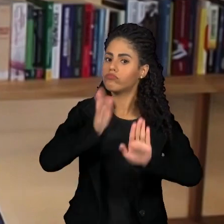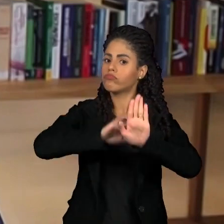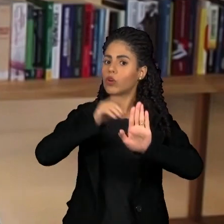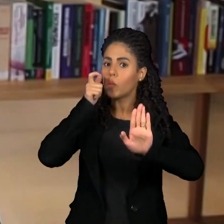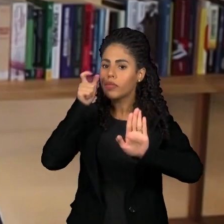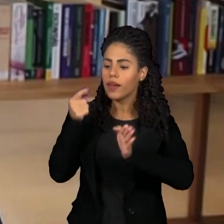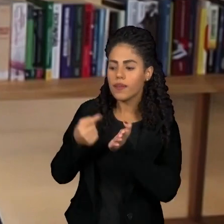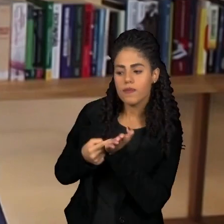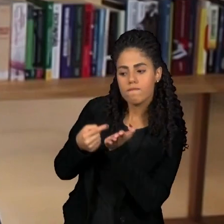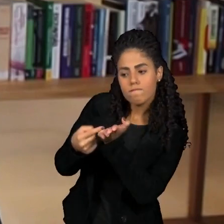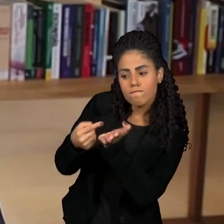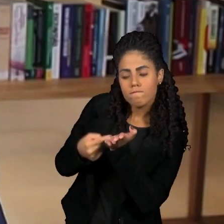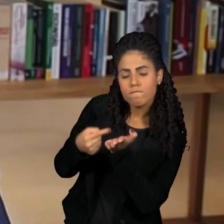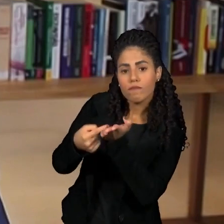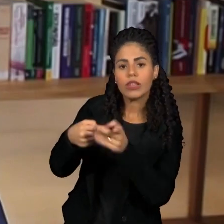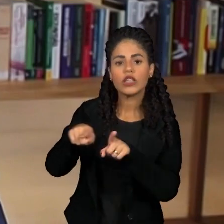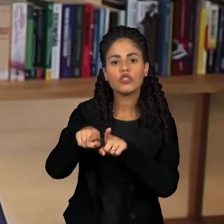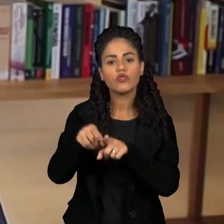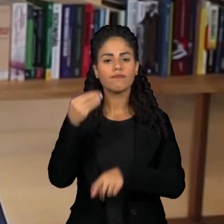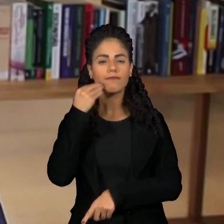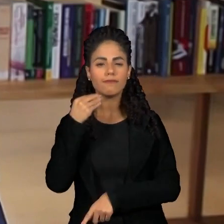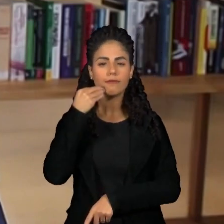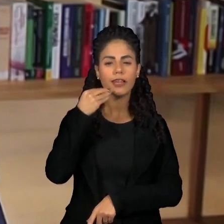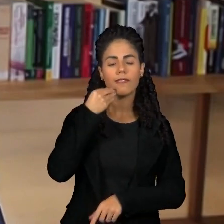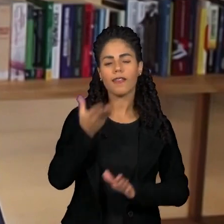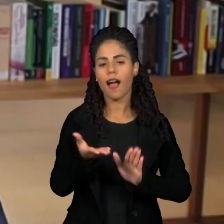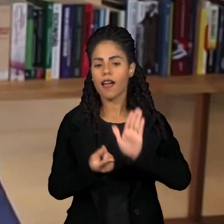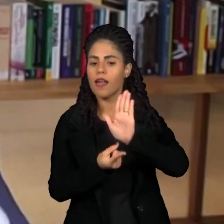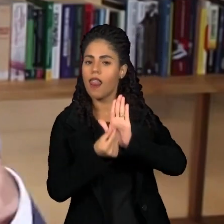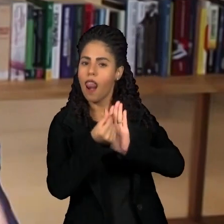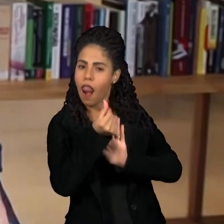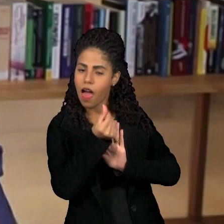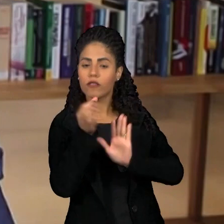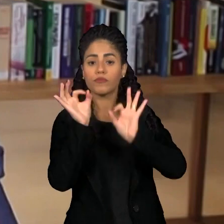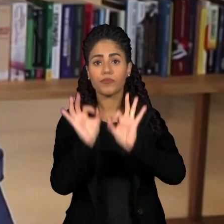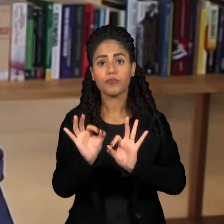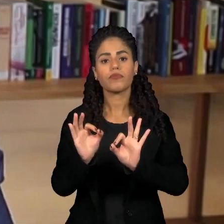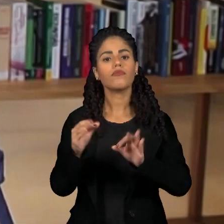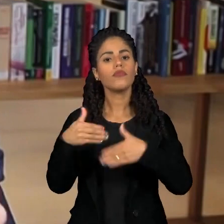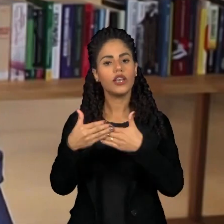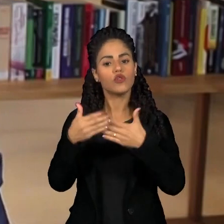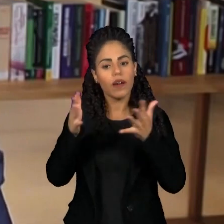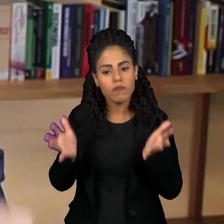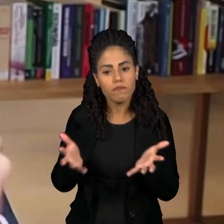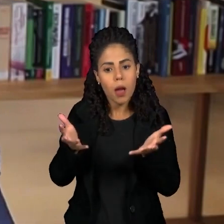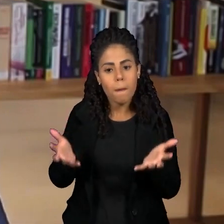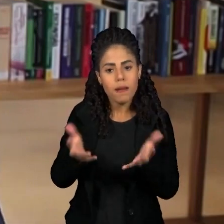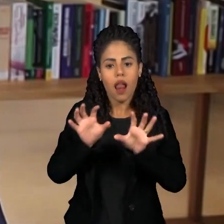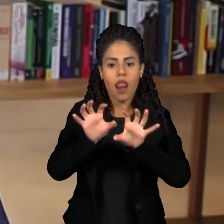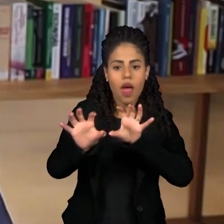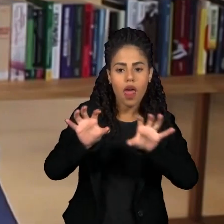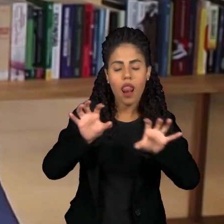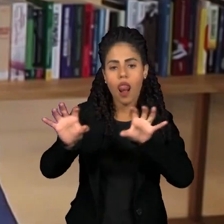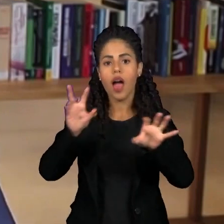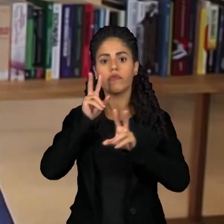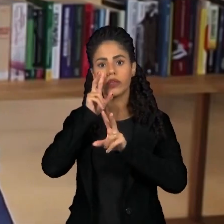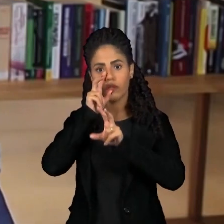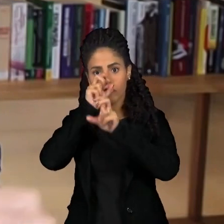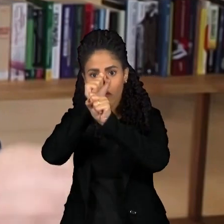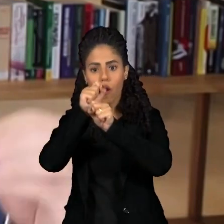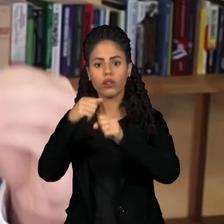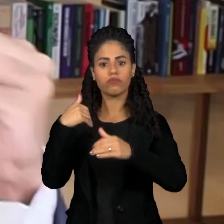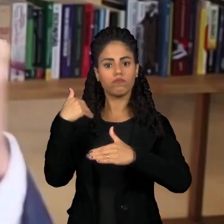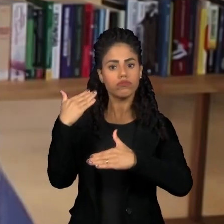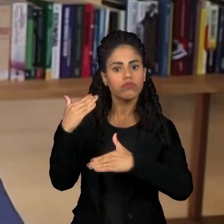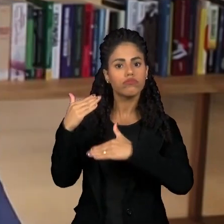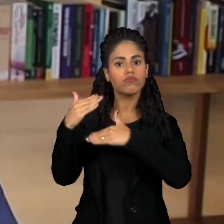de verbas do orçamento, que faz parte da política do dia a dia, e isso vai fortalecendo esses parlamentares individuais. E quando a gente